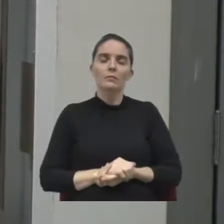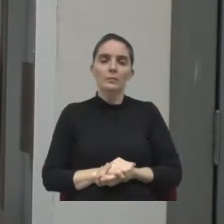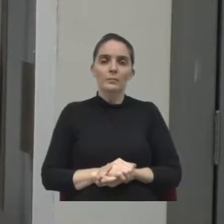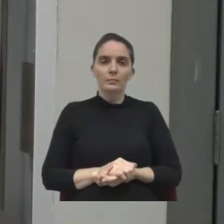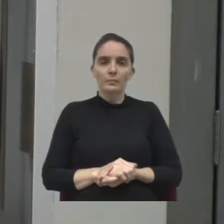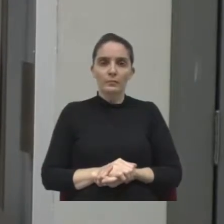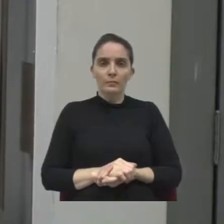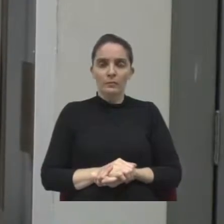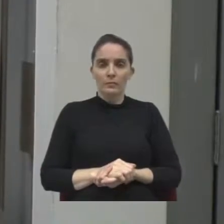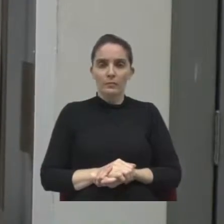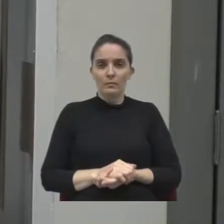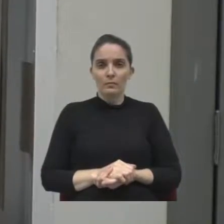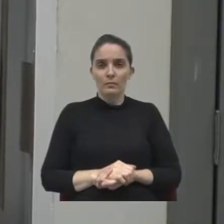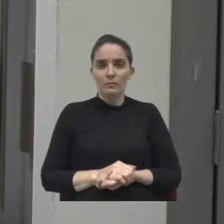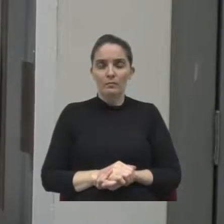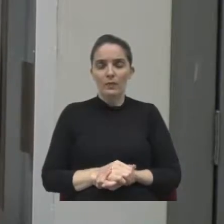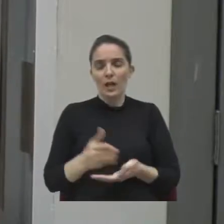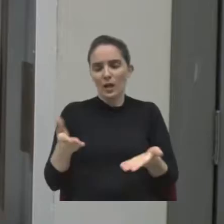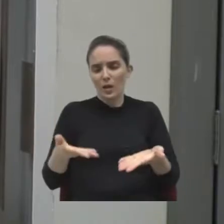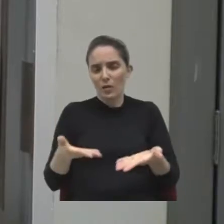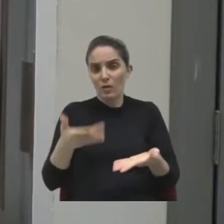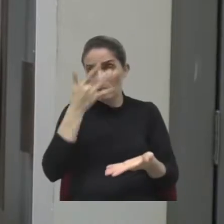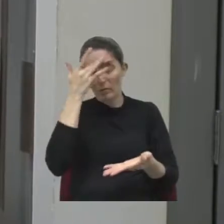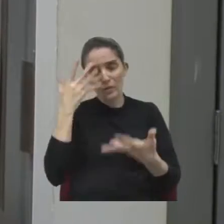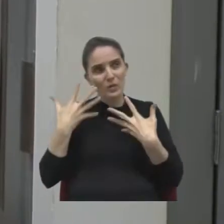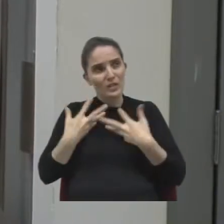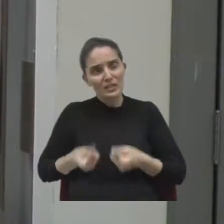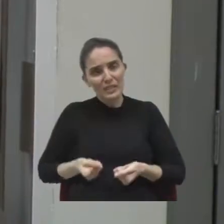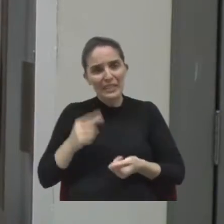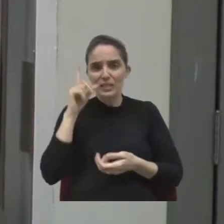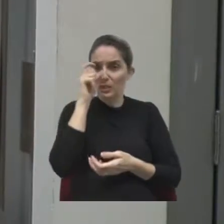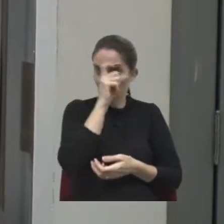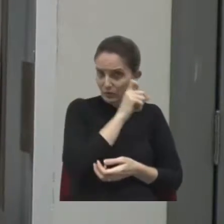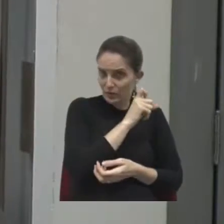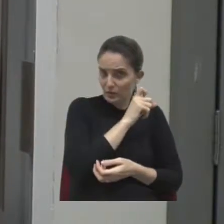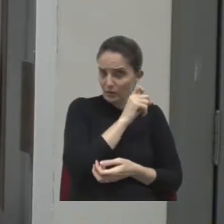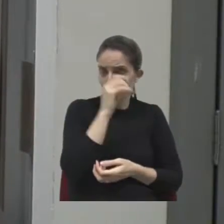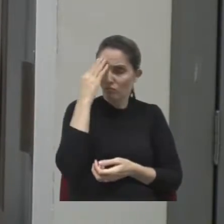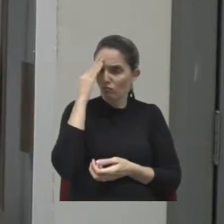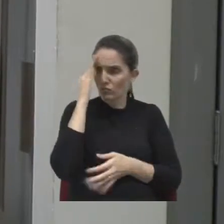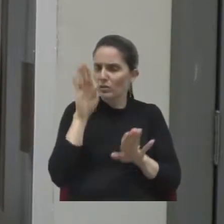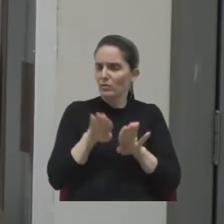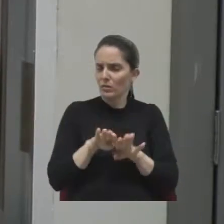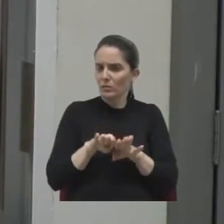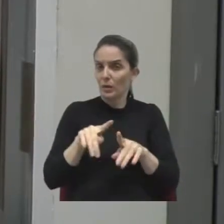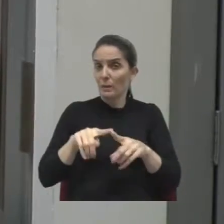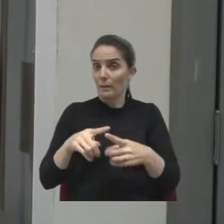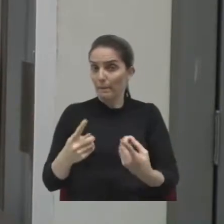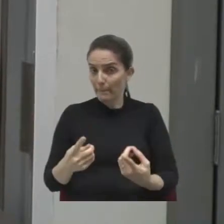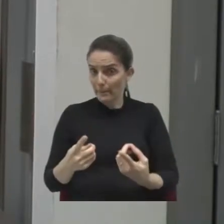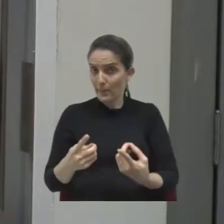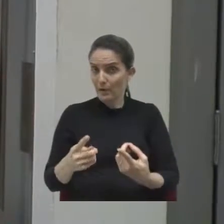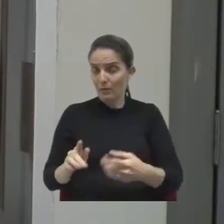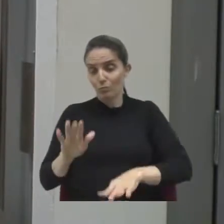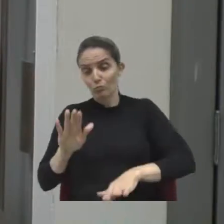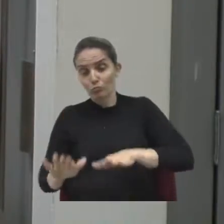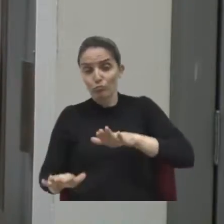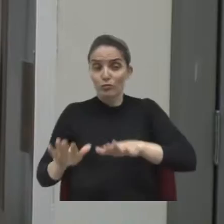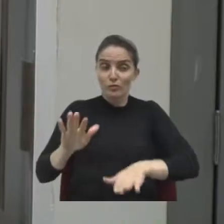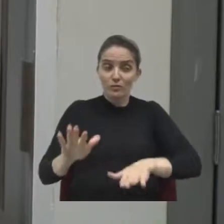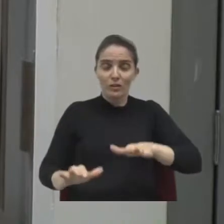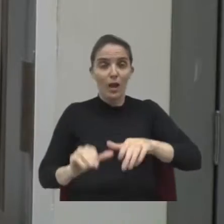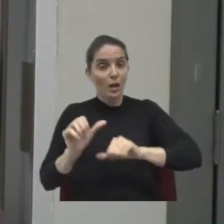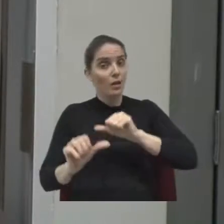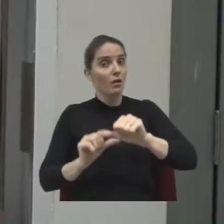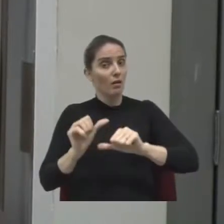alguma aceitação, é difícil, eu entendo também. Mas que, às vezes, determinadas mudanças, às vezes, elas têm